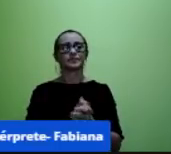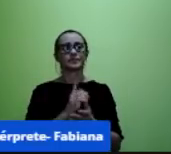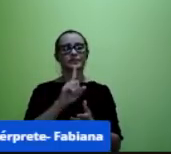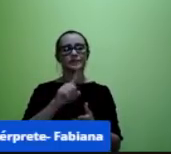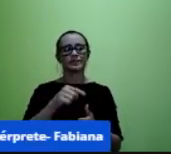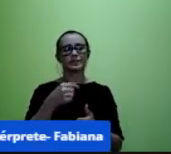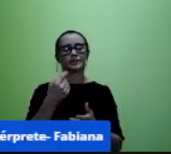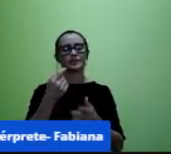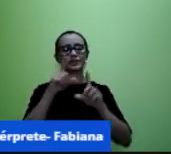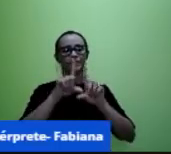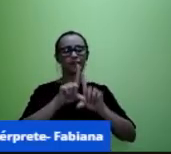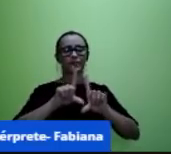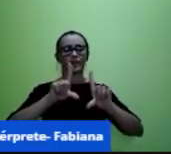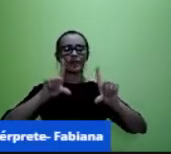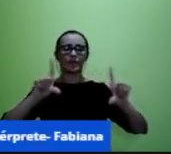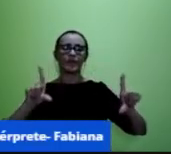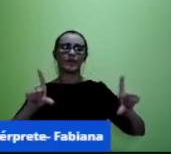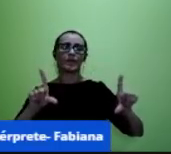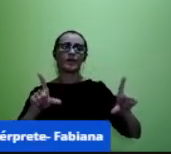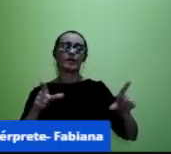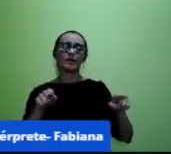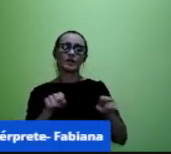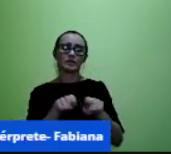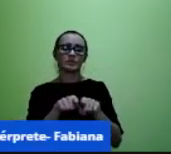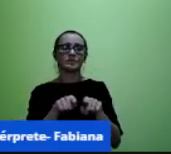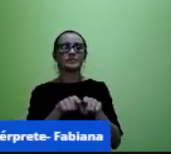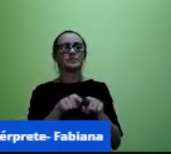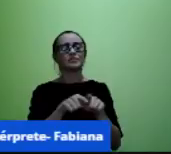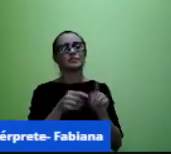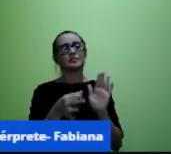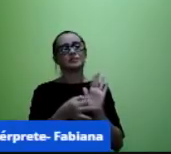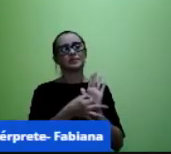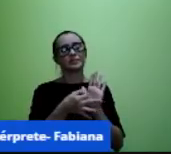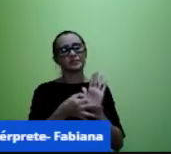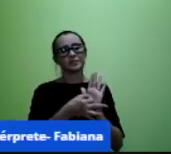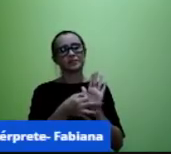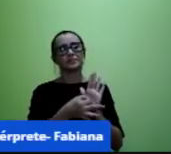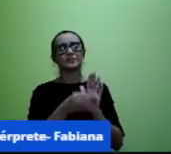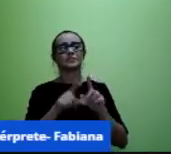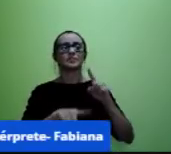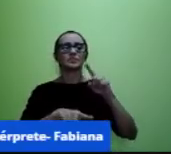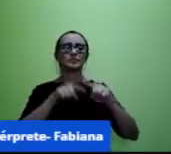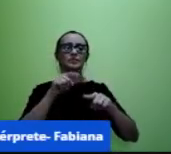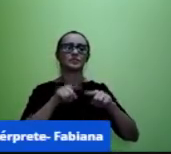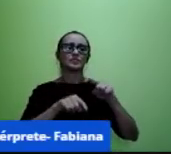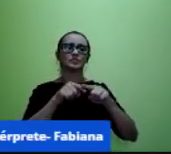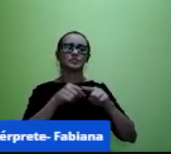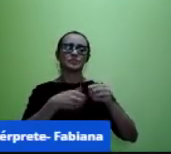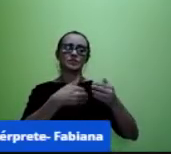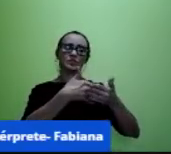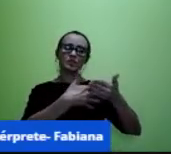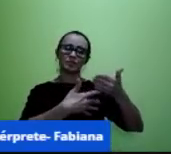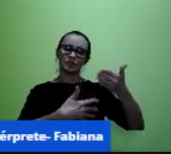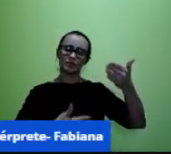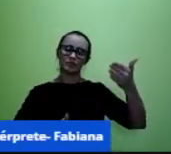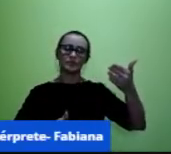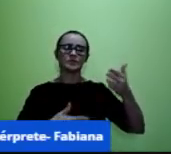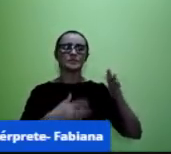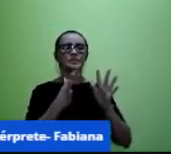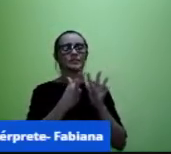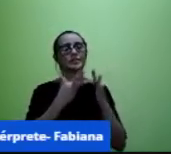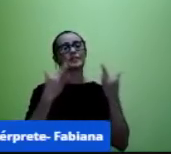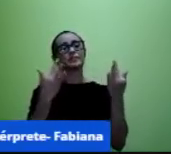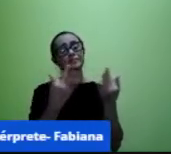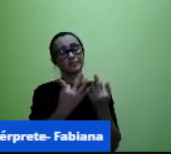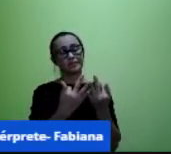apresentar agora uma sugestão também, né, de um instrumento, que é uma ficha de observação, só que voltado para os pais. Por quê?